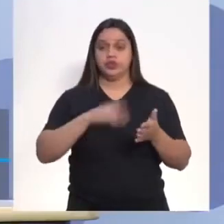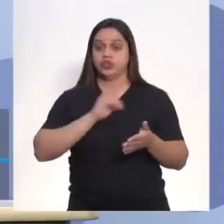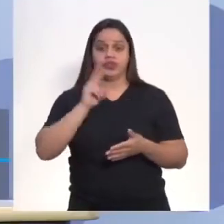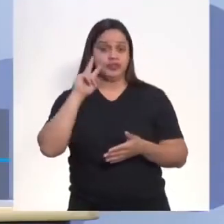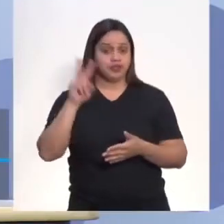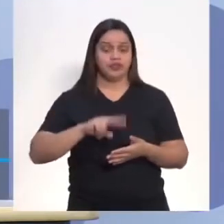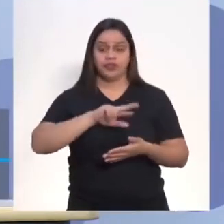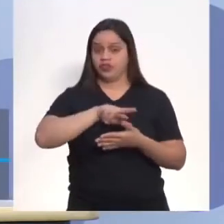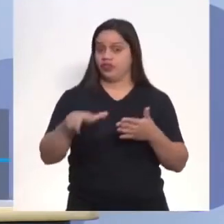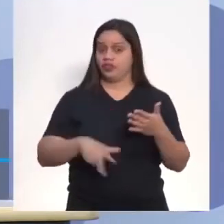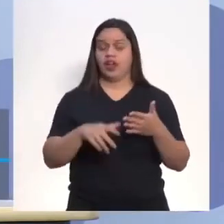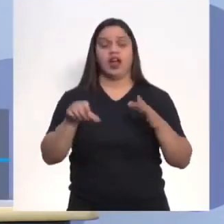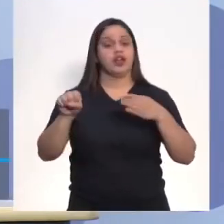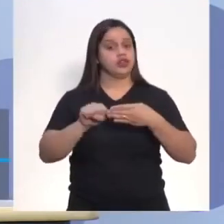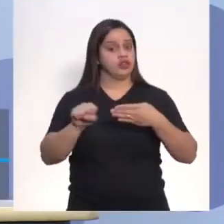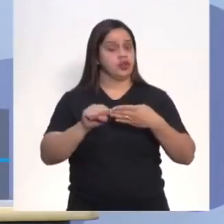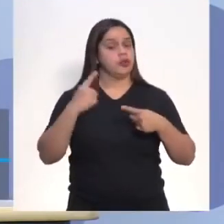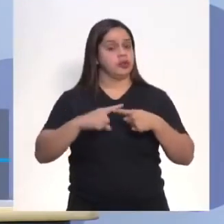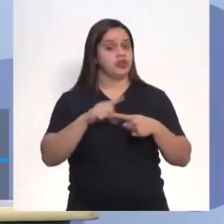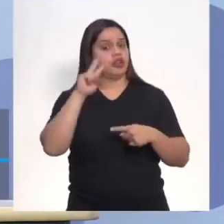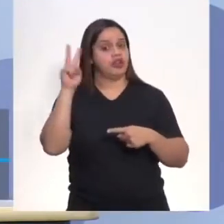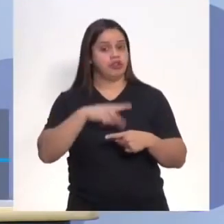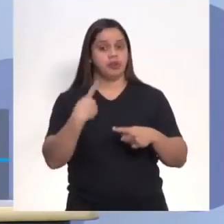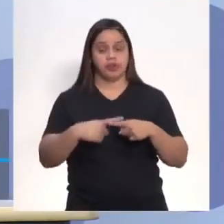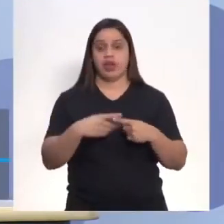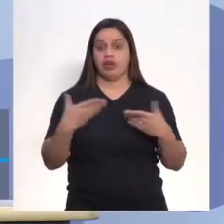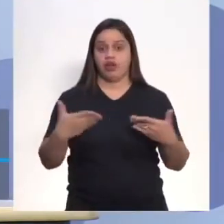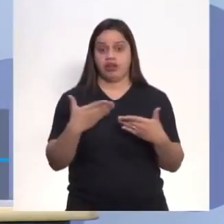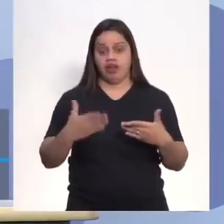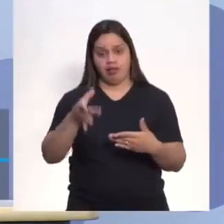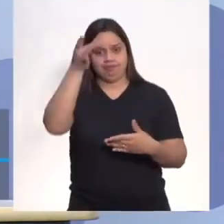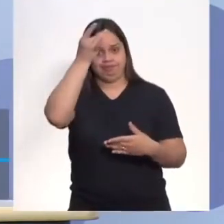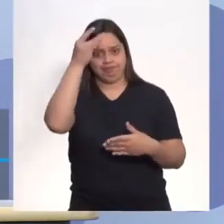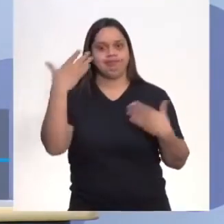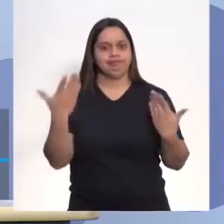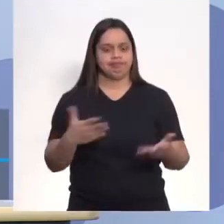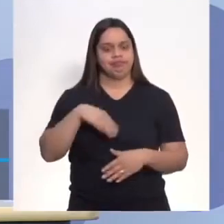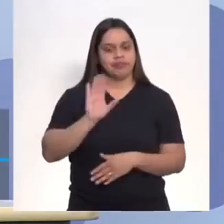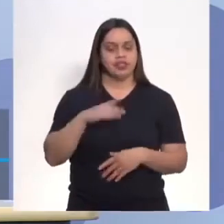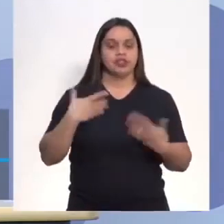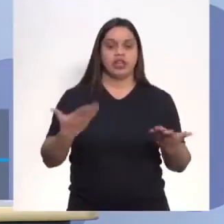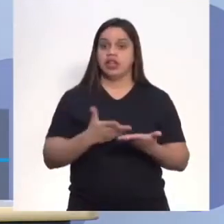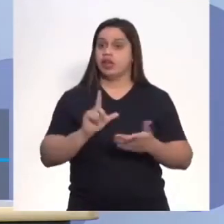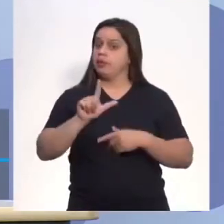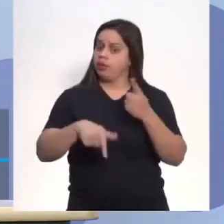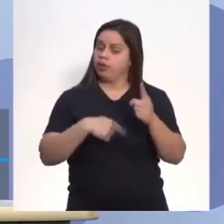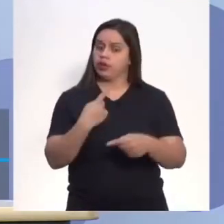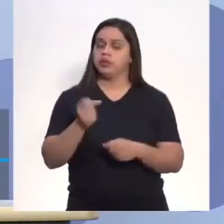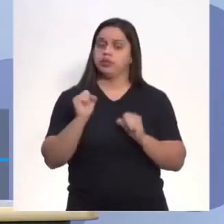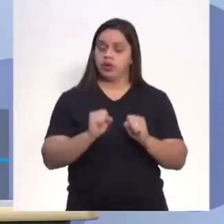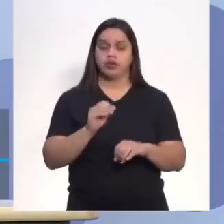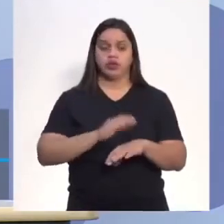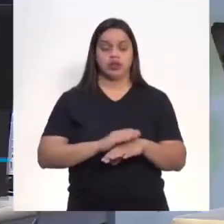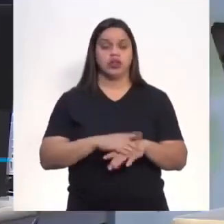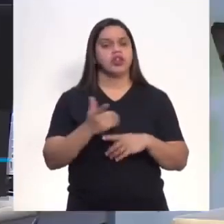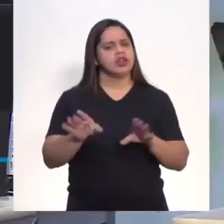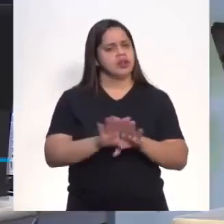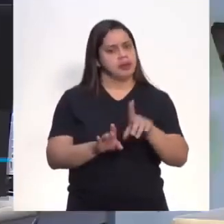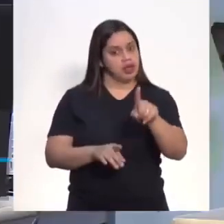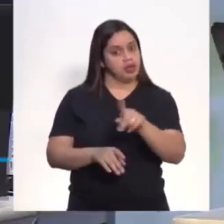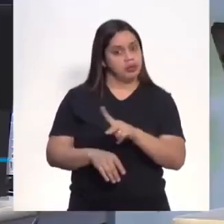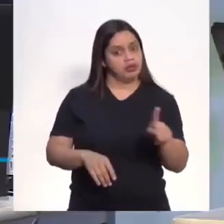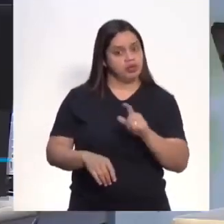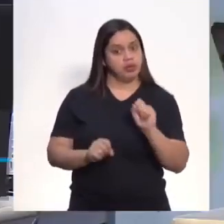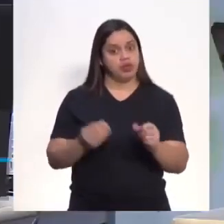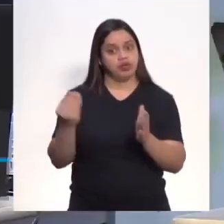vários substantivos. Essa aula está sendo muito boa porque está consolidando. E aí depois a gente pode fazer uma... E o professor, de repente, pode pegar essas palavras que a